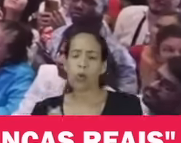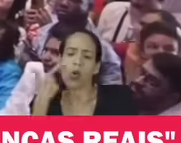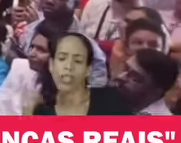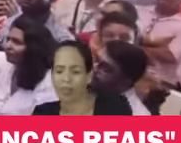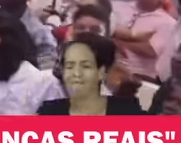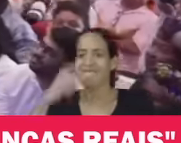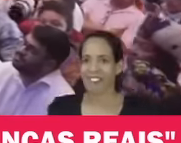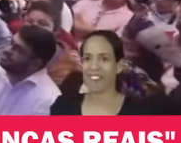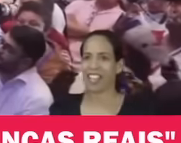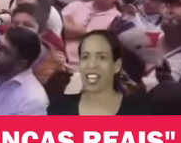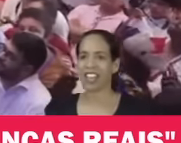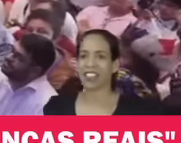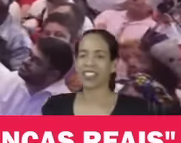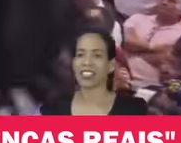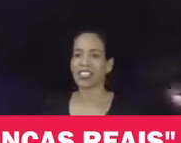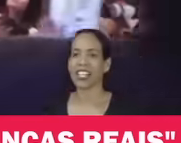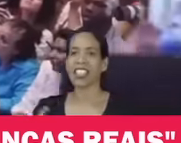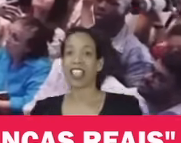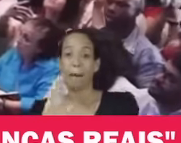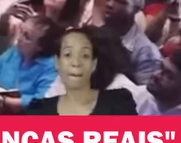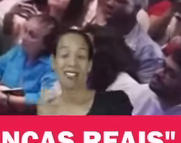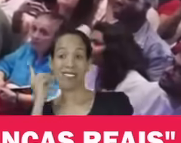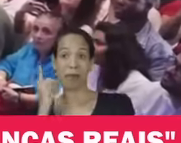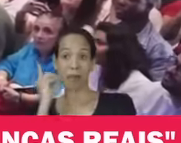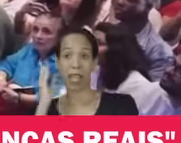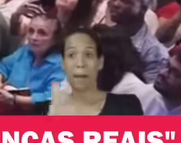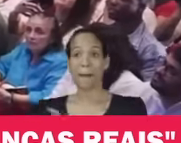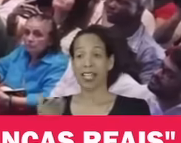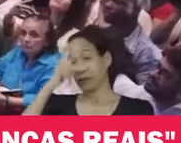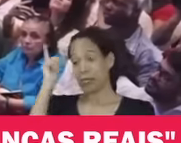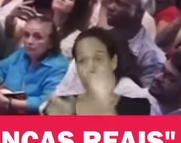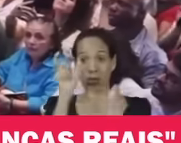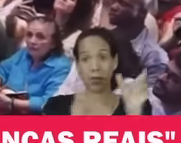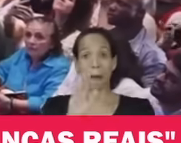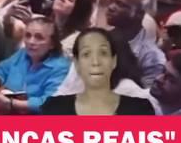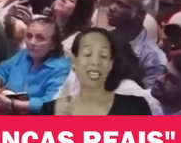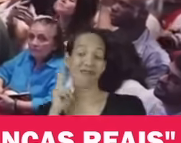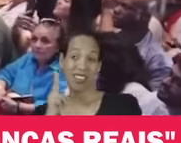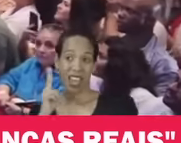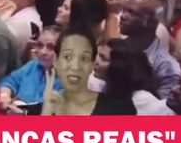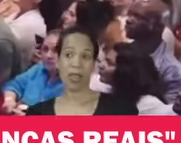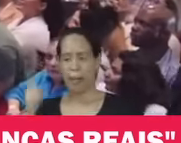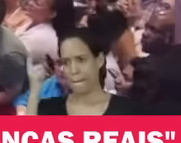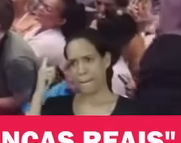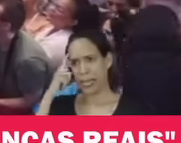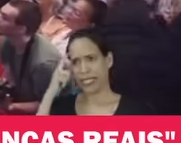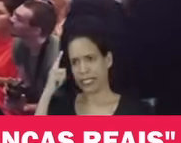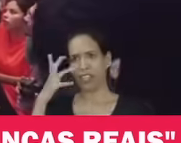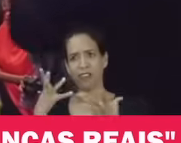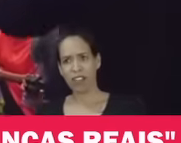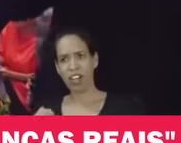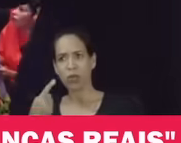por cima para a gente voltar a ter mais deputados, ter mais senadores, ter mais vereadores. Pensem,